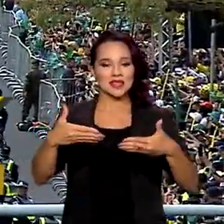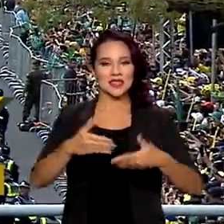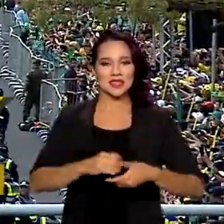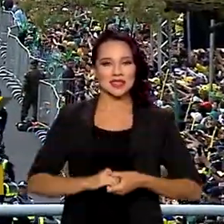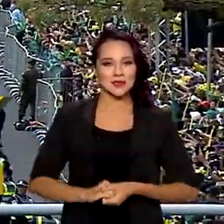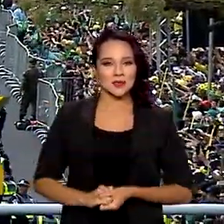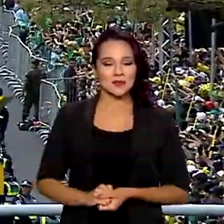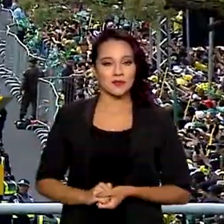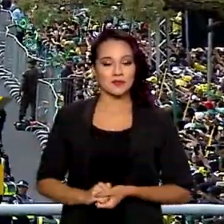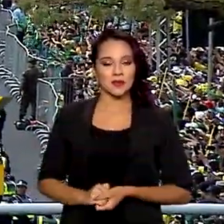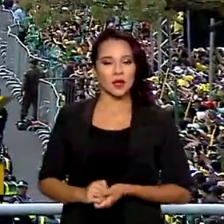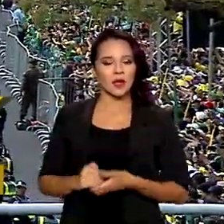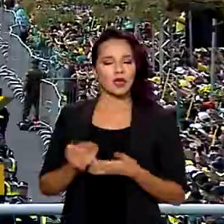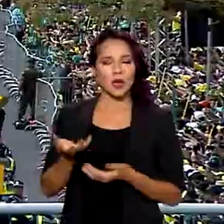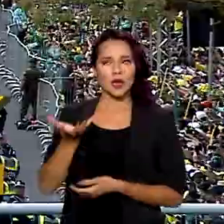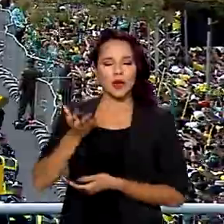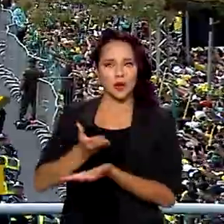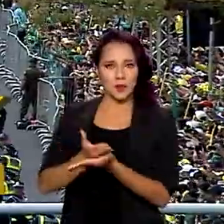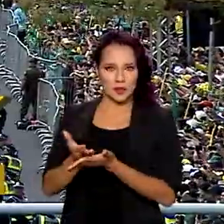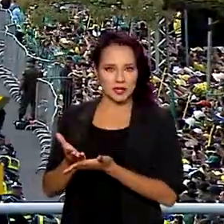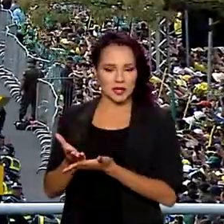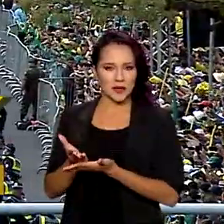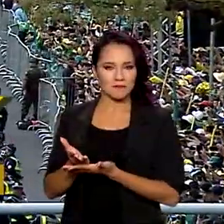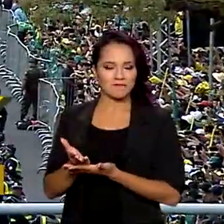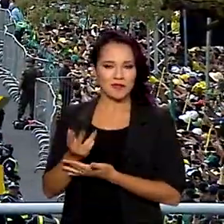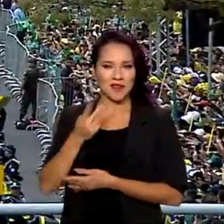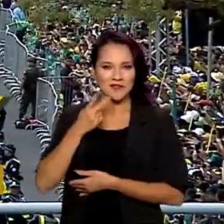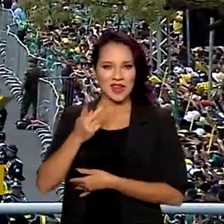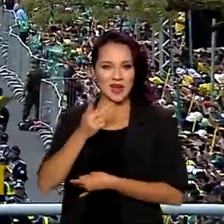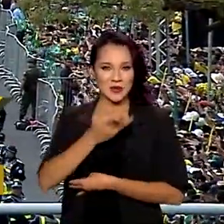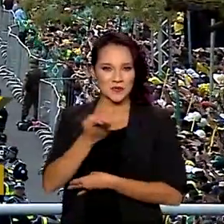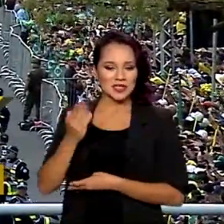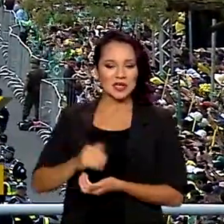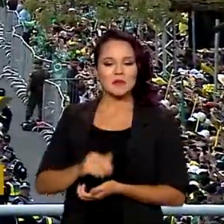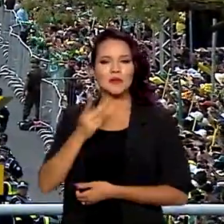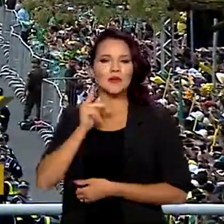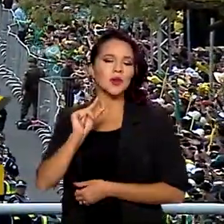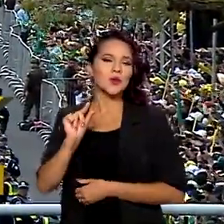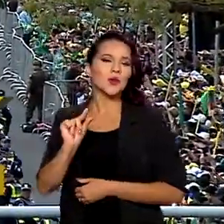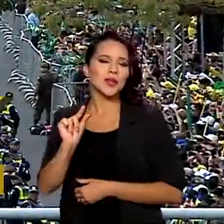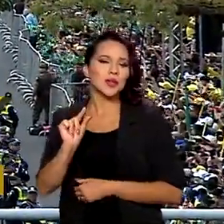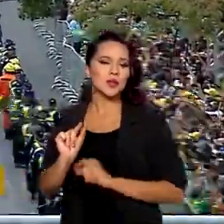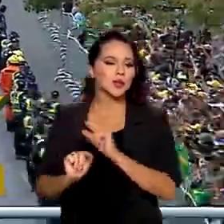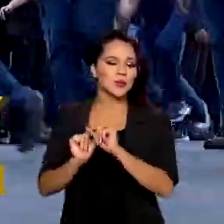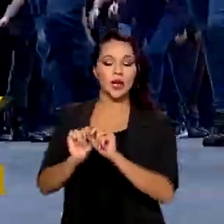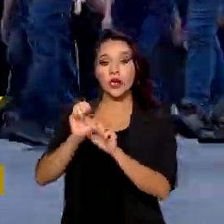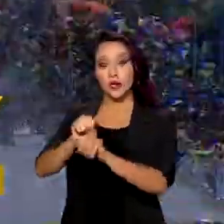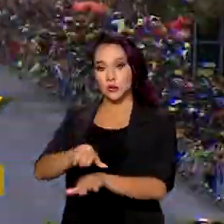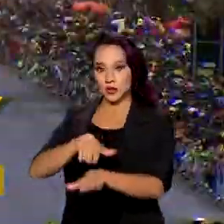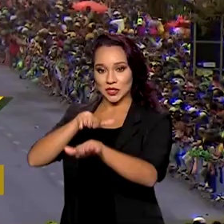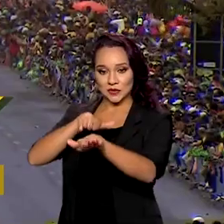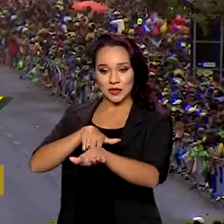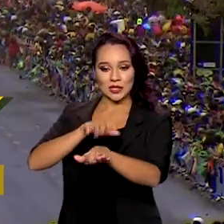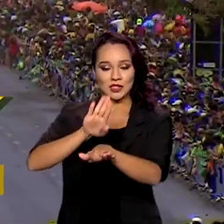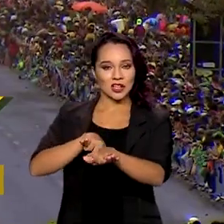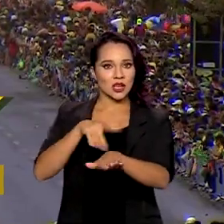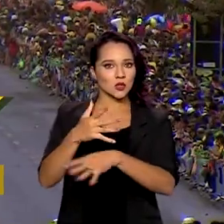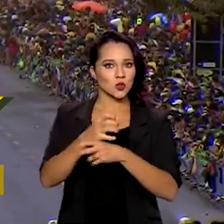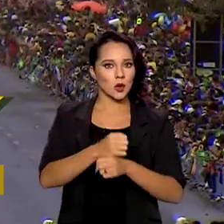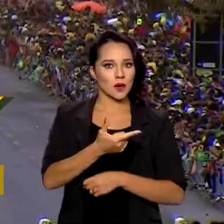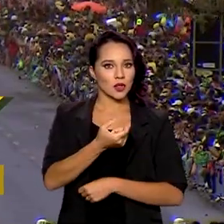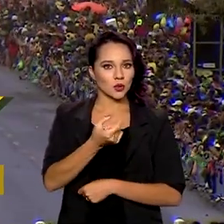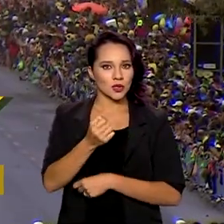Ministérios. Coronel, eu queria começar aqui com você, recomeçar aqui com você, né, para falar um pouquinho aí do desfile, já são 200 anos